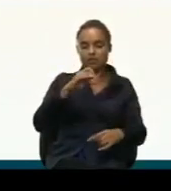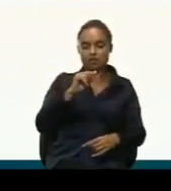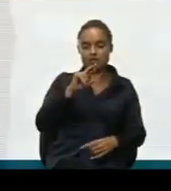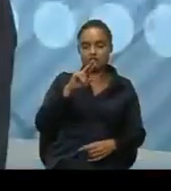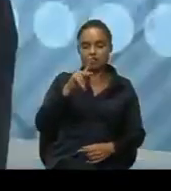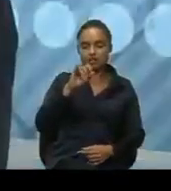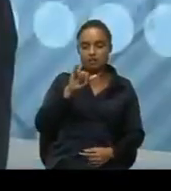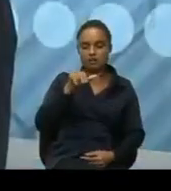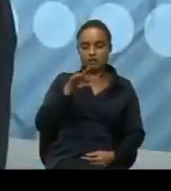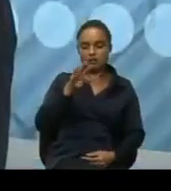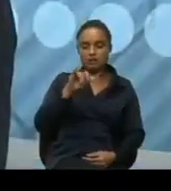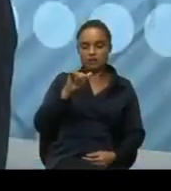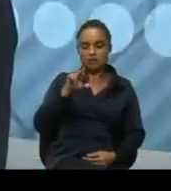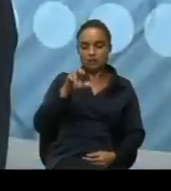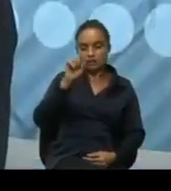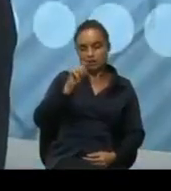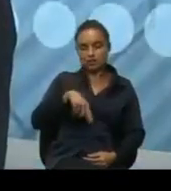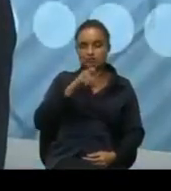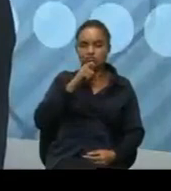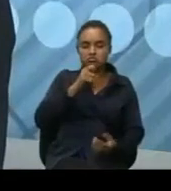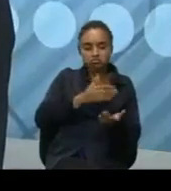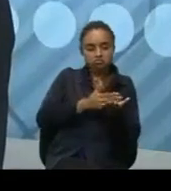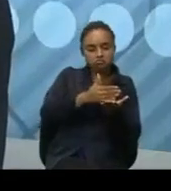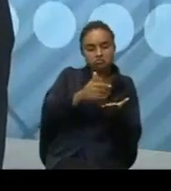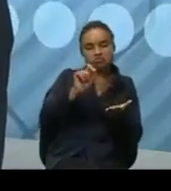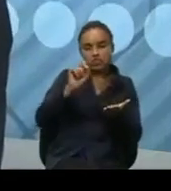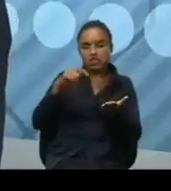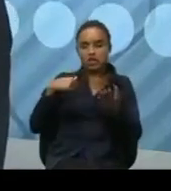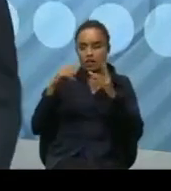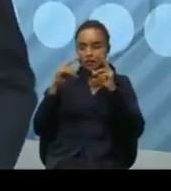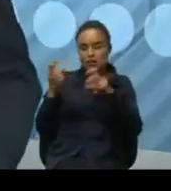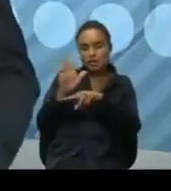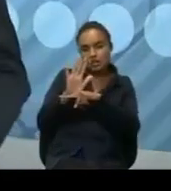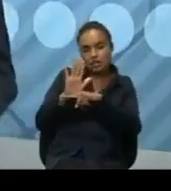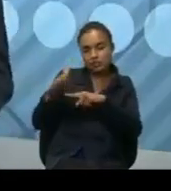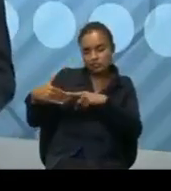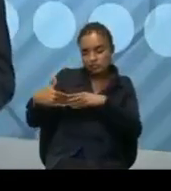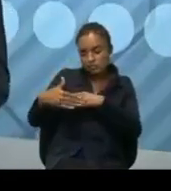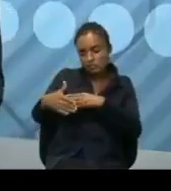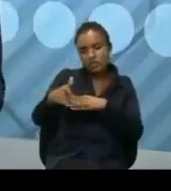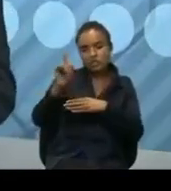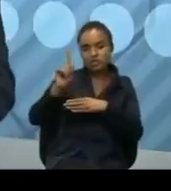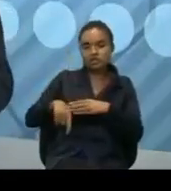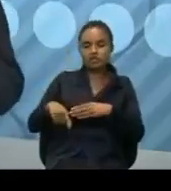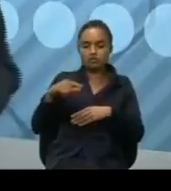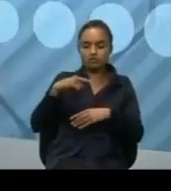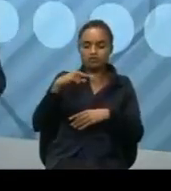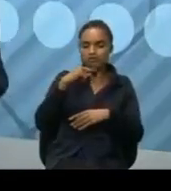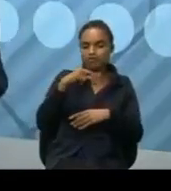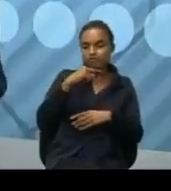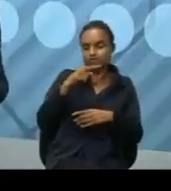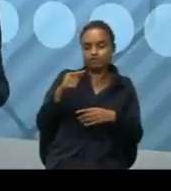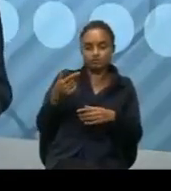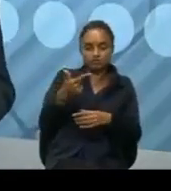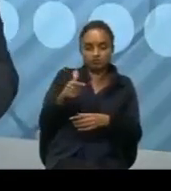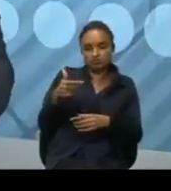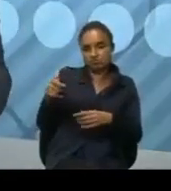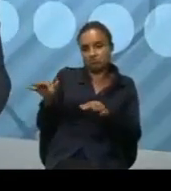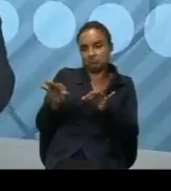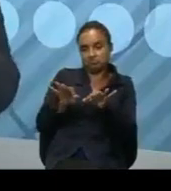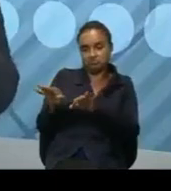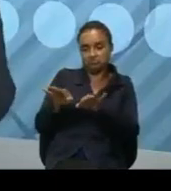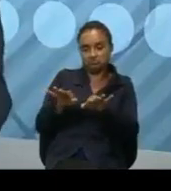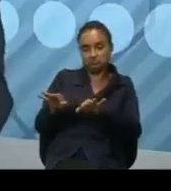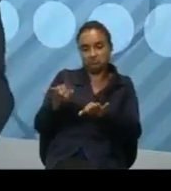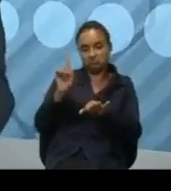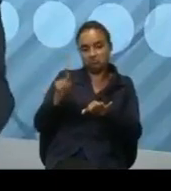obra ainda estava no seu início, e a gente vai perceber no vídeo que a carpintaria, ela quase que nem existe. A carpintaria ali